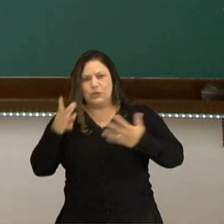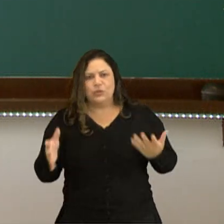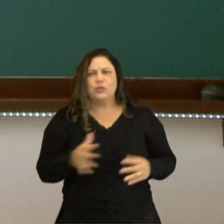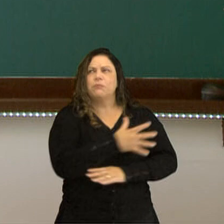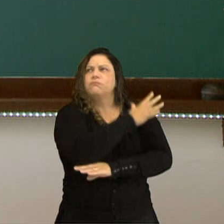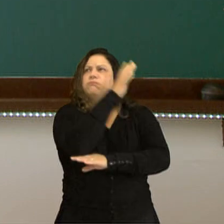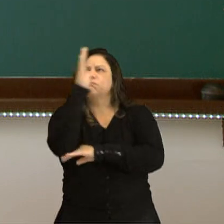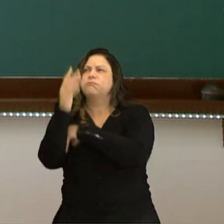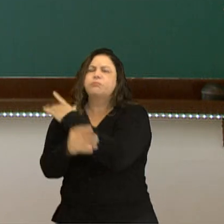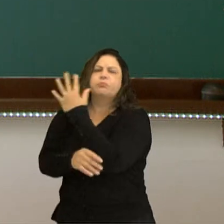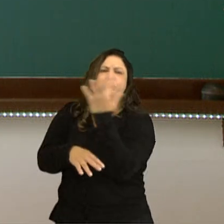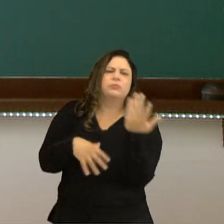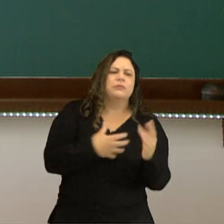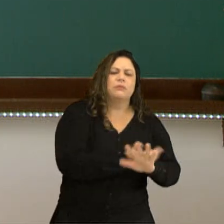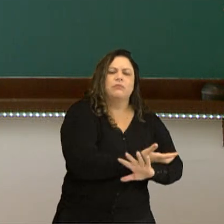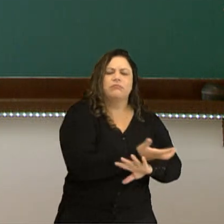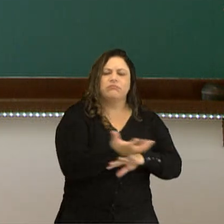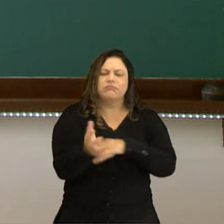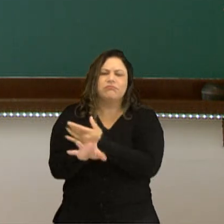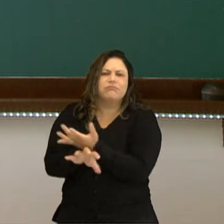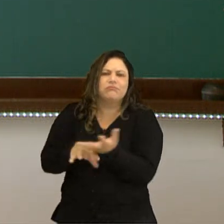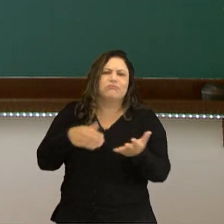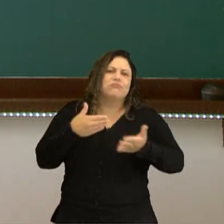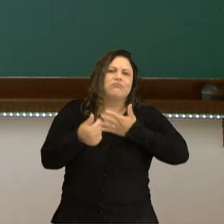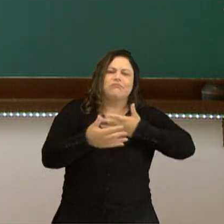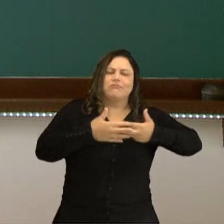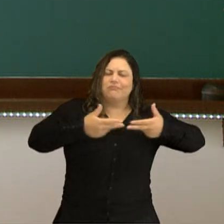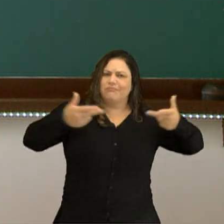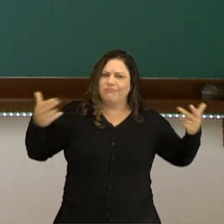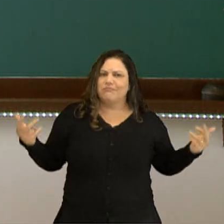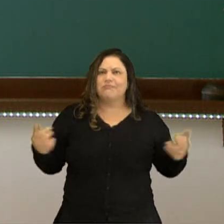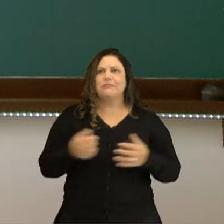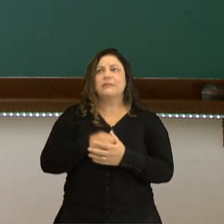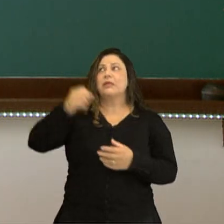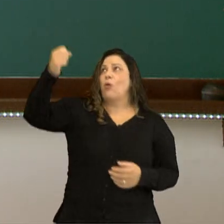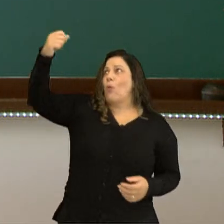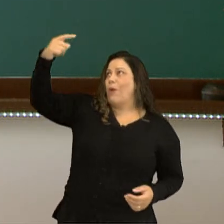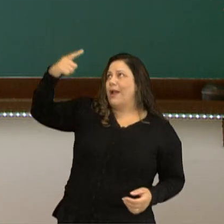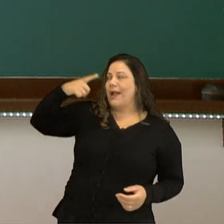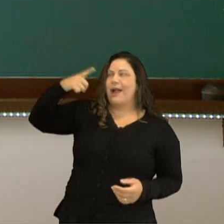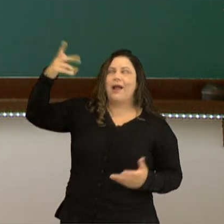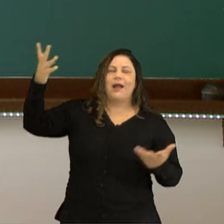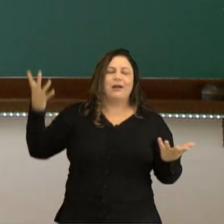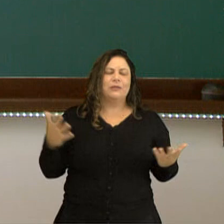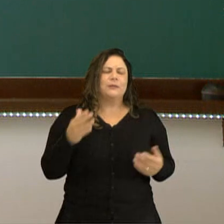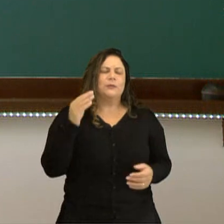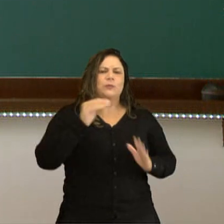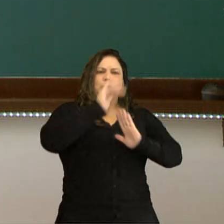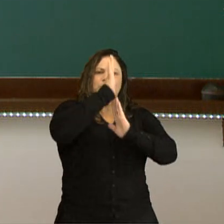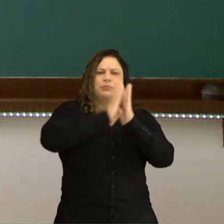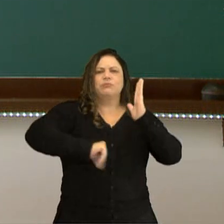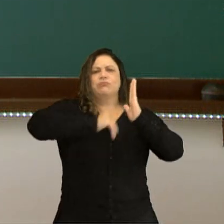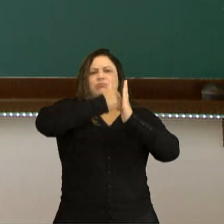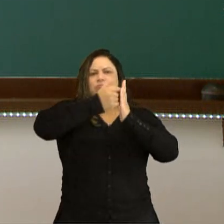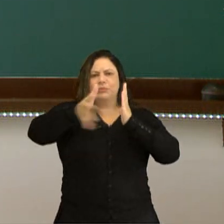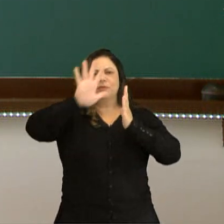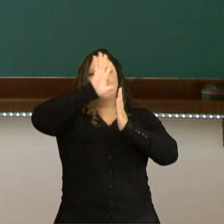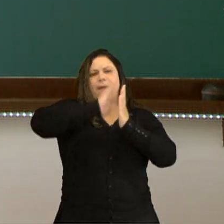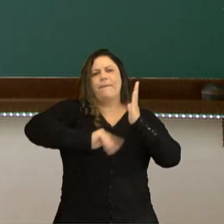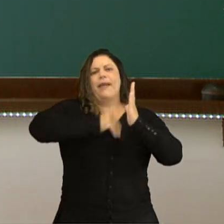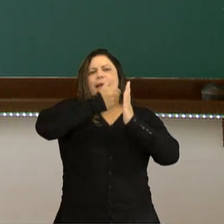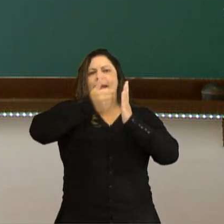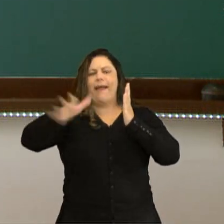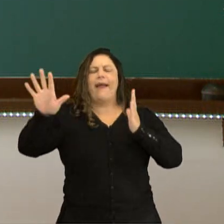o campo, e ali, como eles estão trabalhando com a luz, eles precisavam pintar rápido, então eles davam